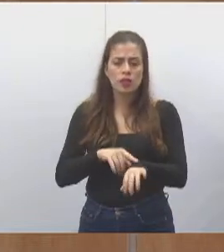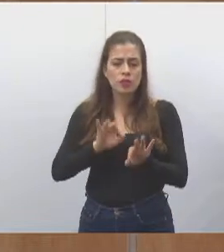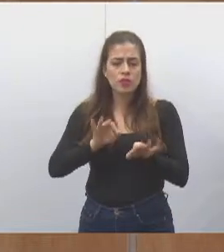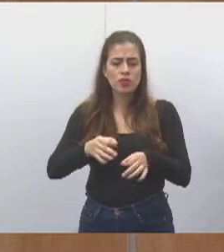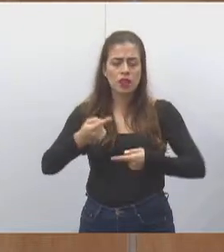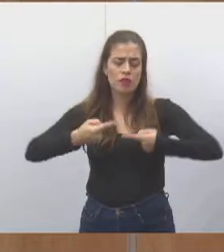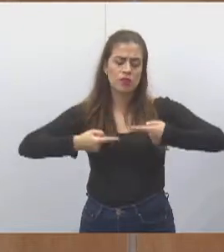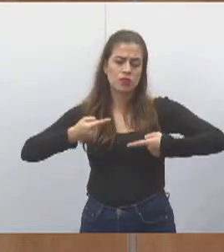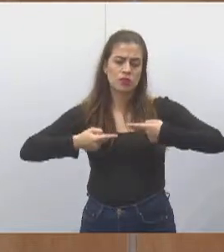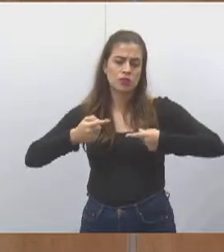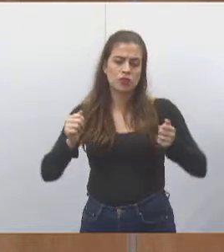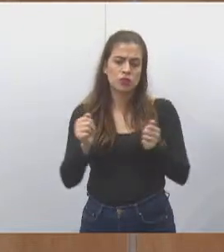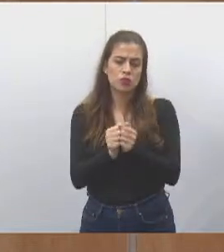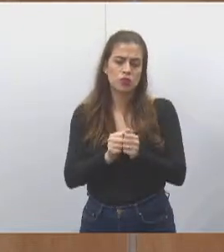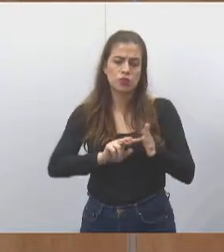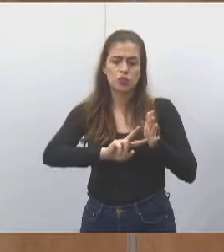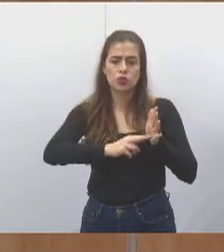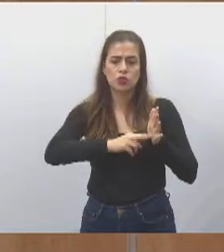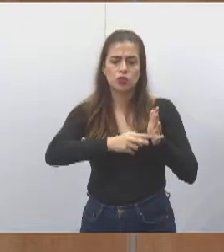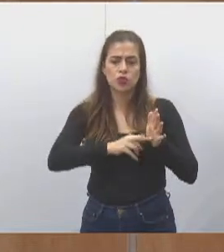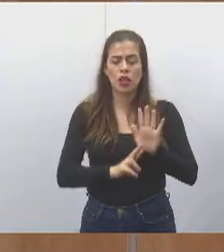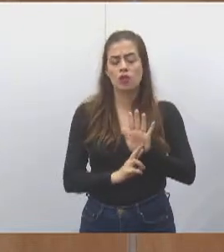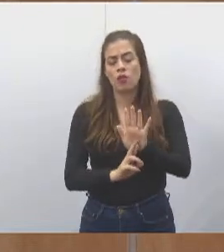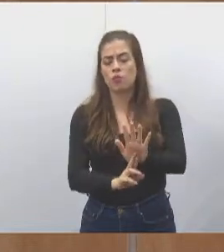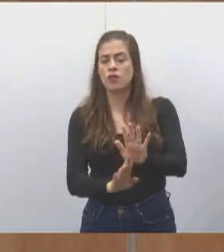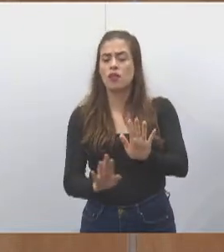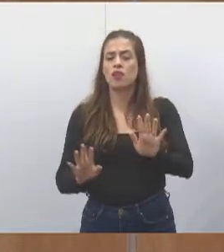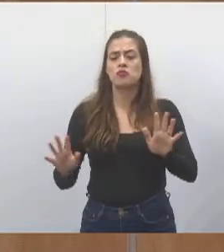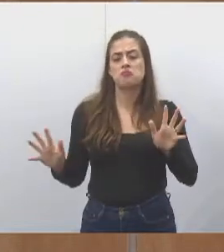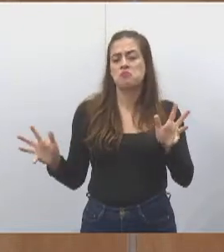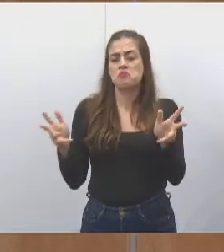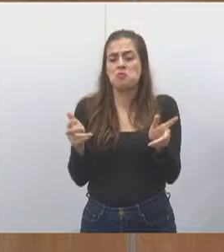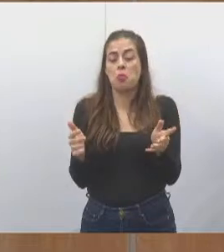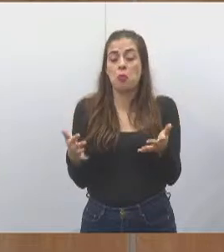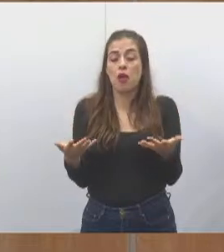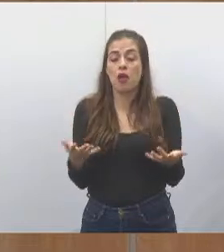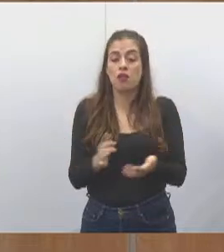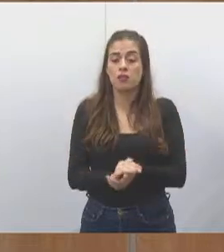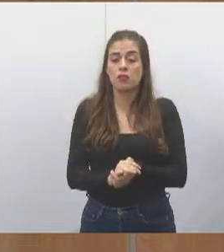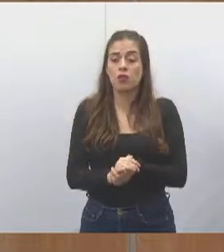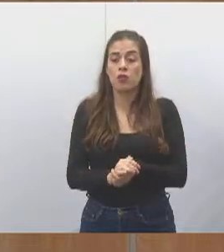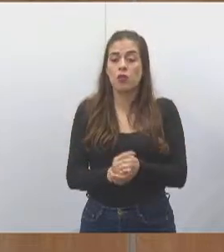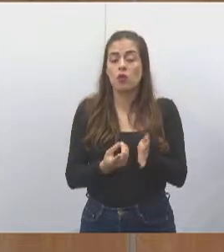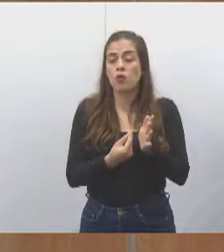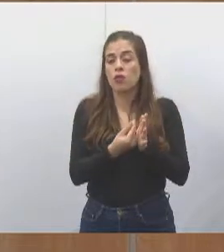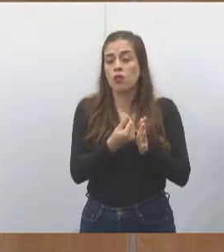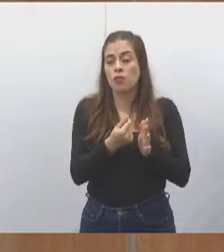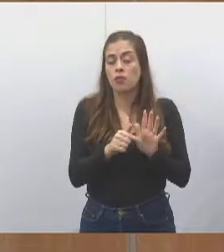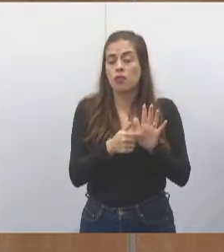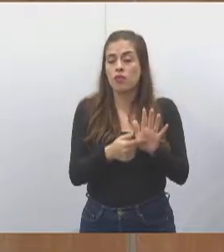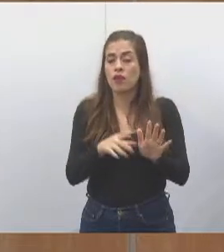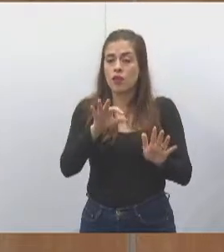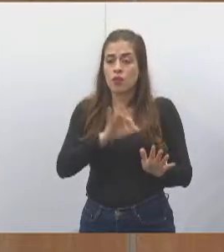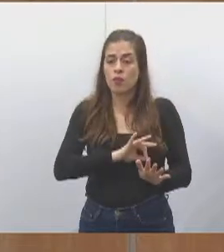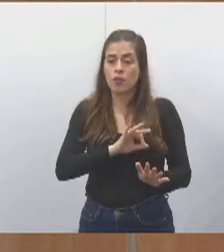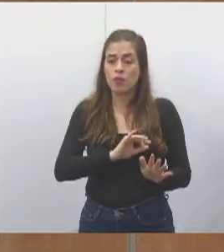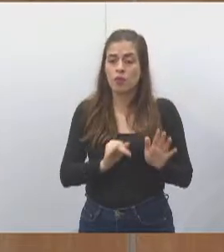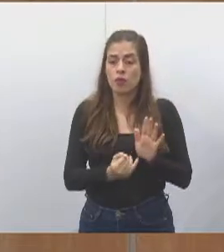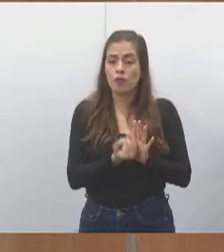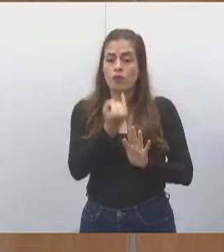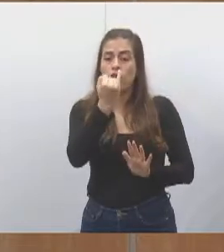ser discutido junto com o sindicato, com os representantes, tudo, mas o orçamento ele prevê pelo menos a reposição